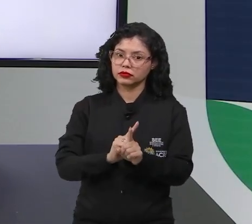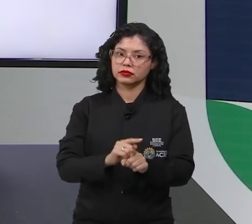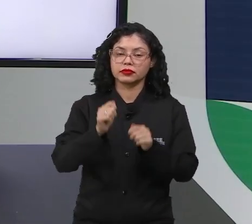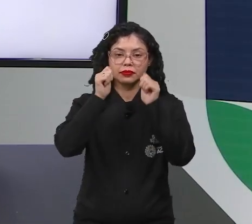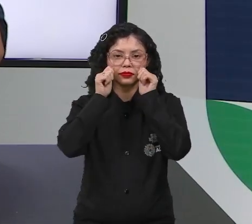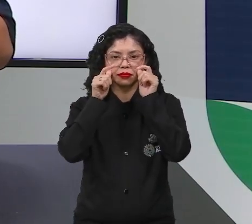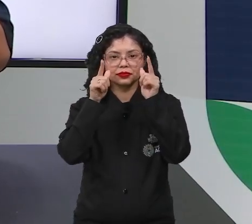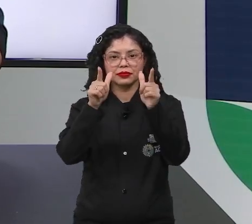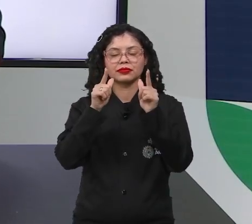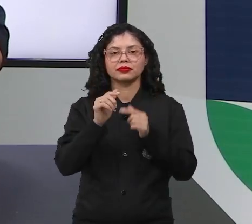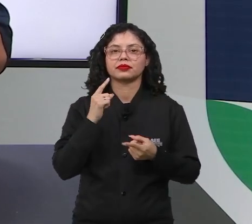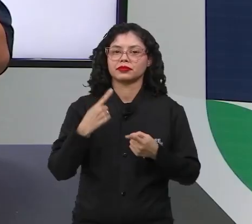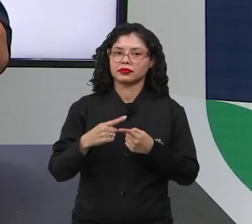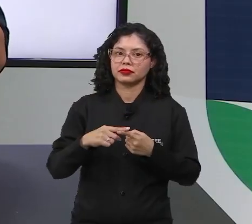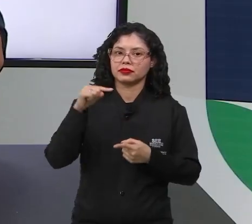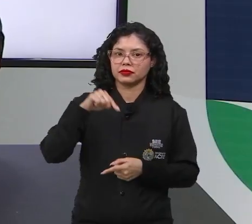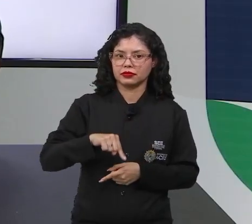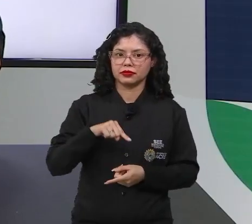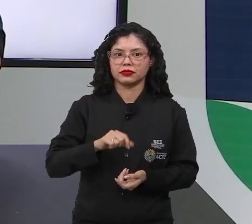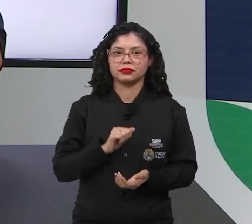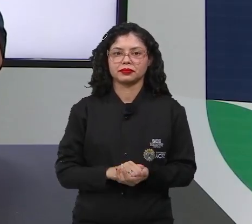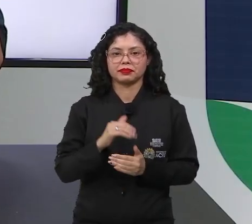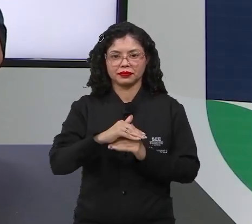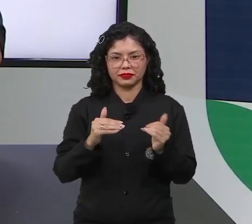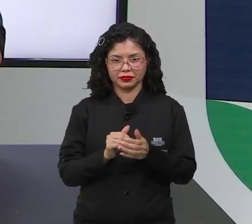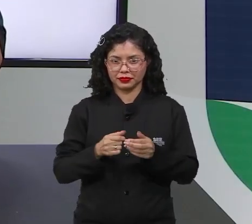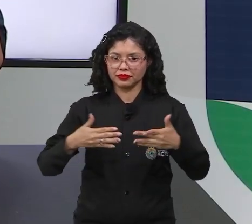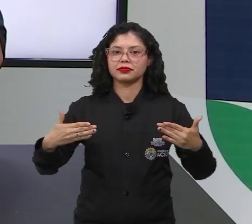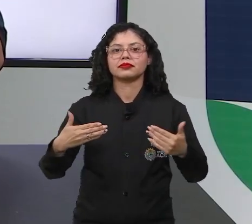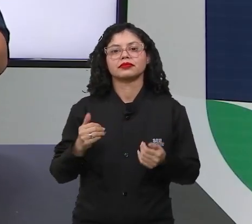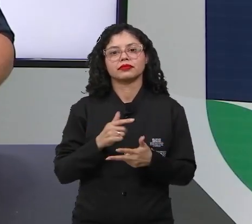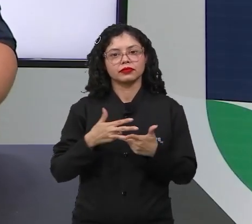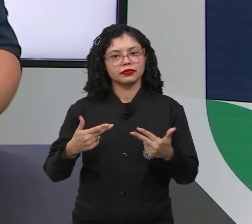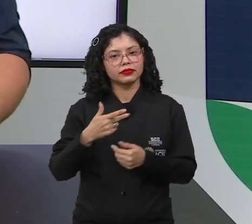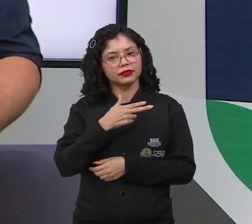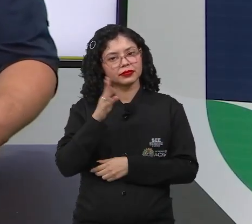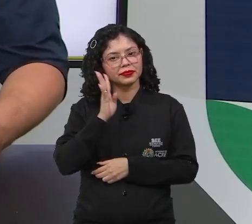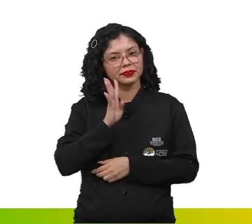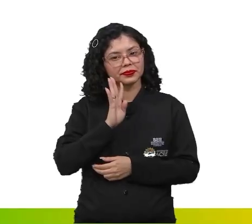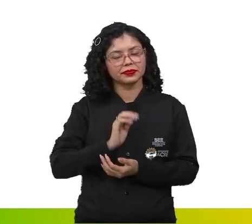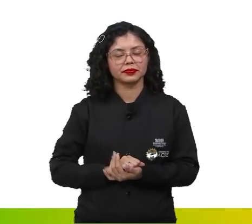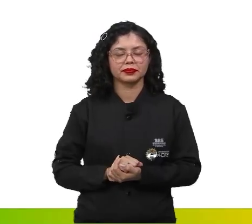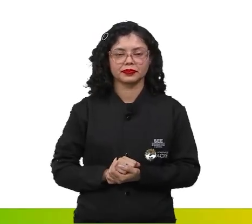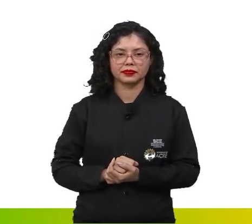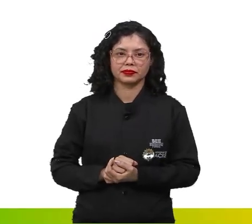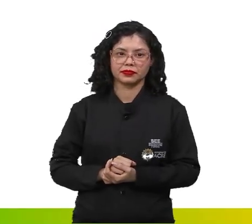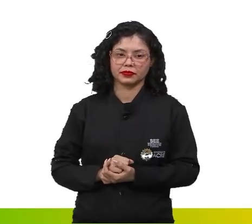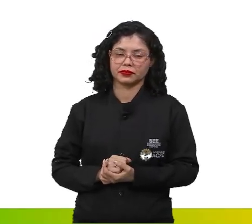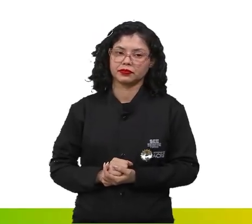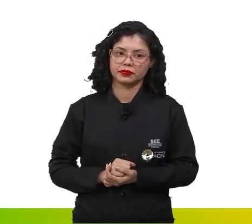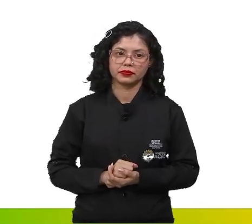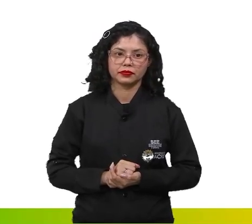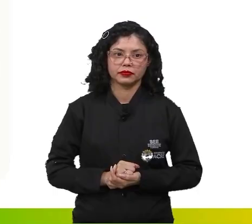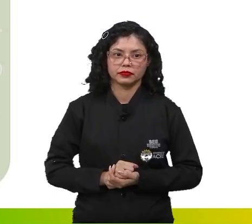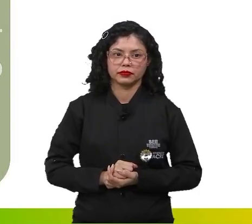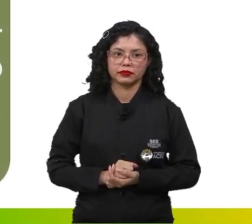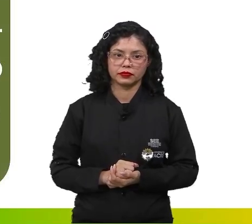prestando atenção, porque aqui, tem muita coisa interessante. Vem comigo, olha só.